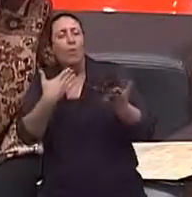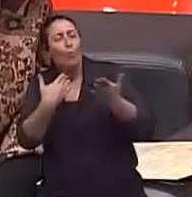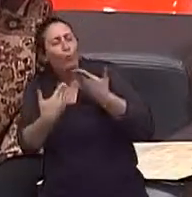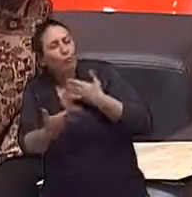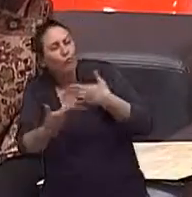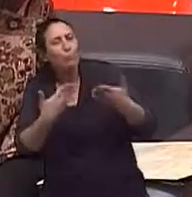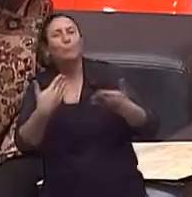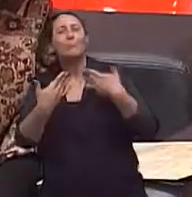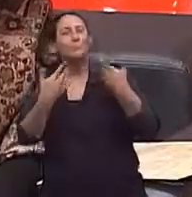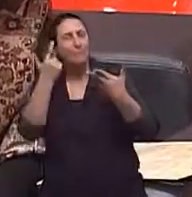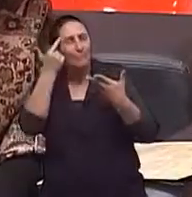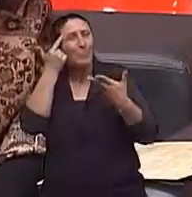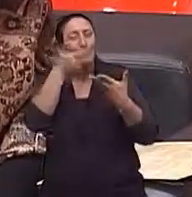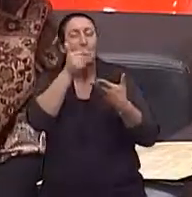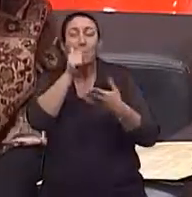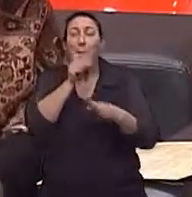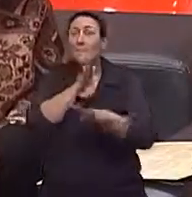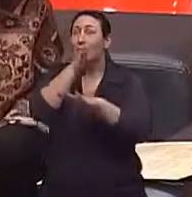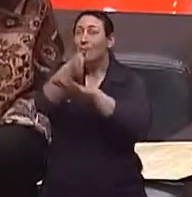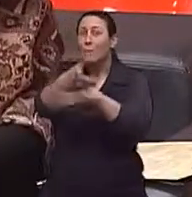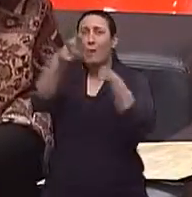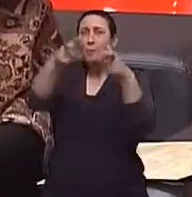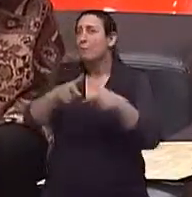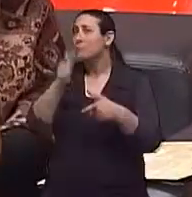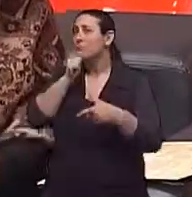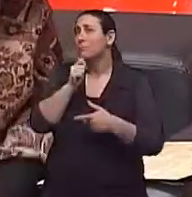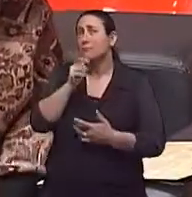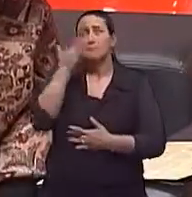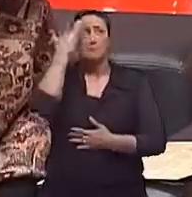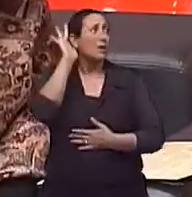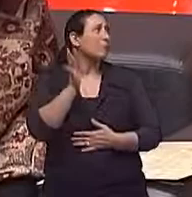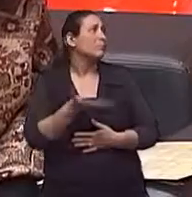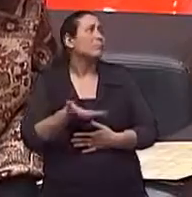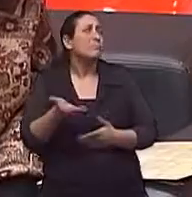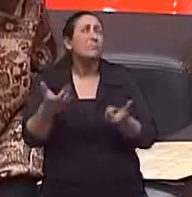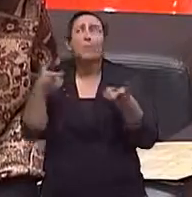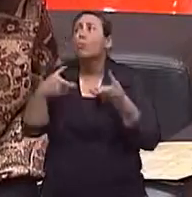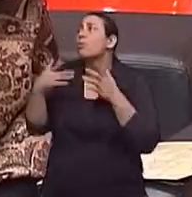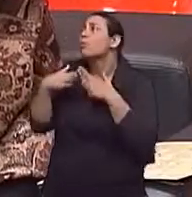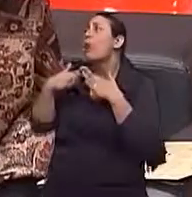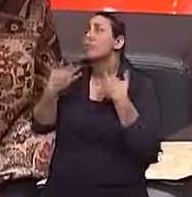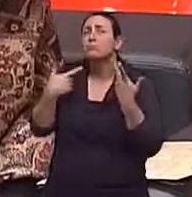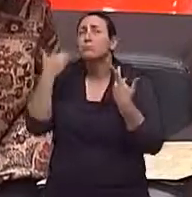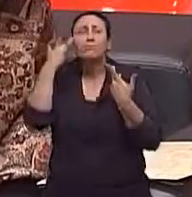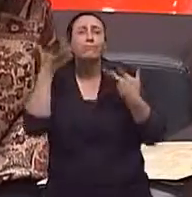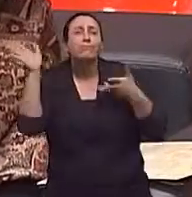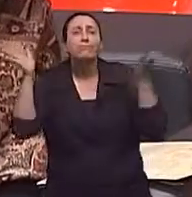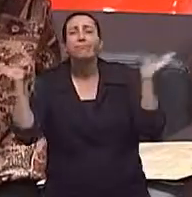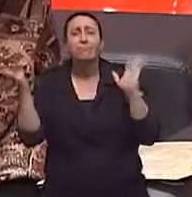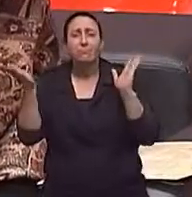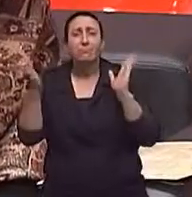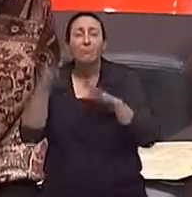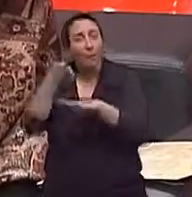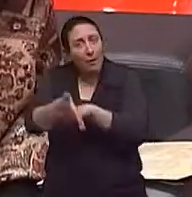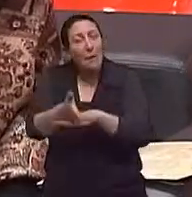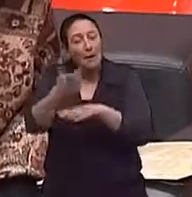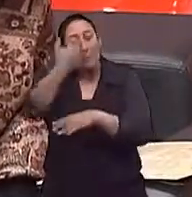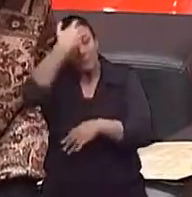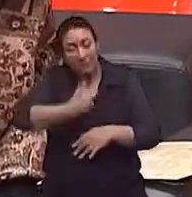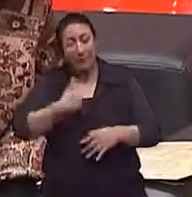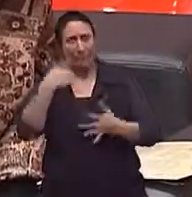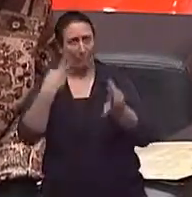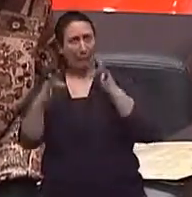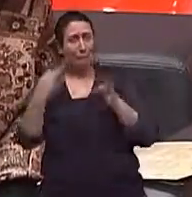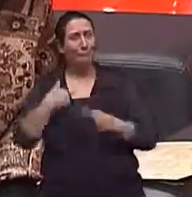que ela chegam até esse espaço muitas vezes sem ter um outro lugar para recorrer e que é justamente esse Tec é